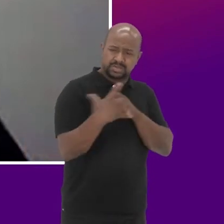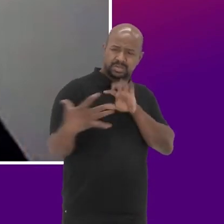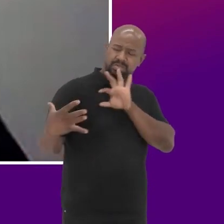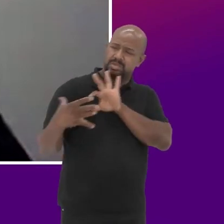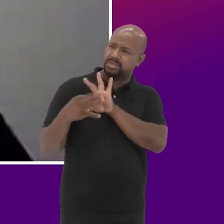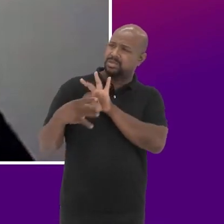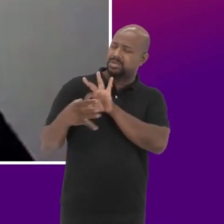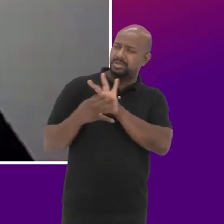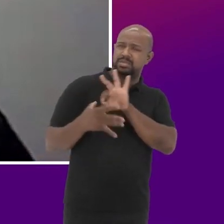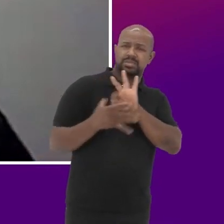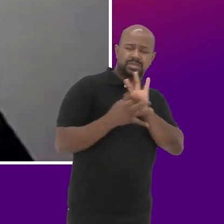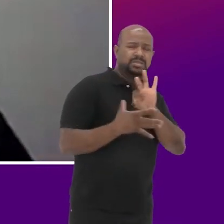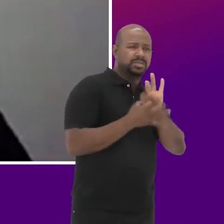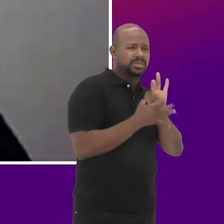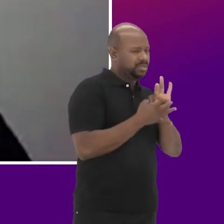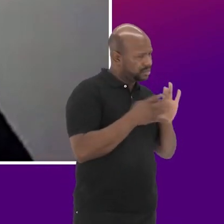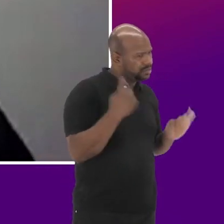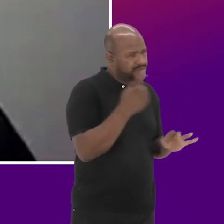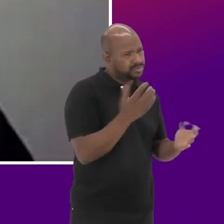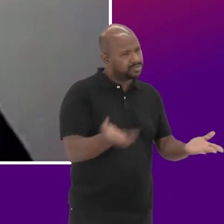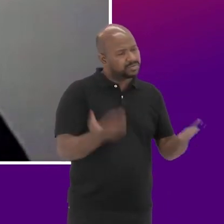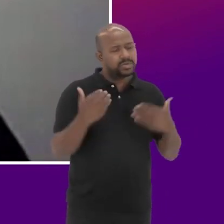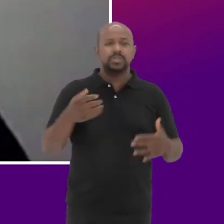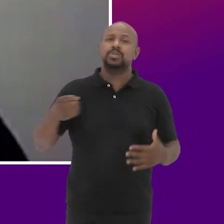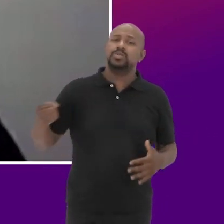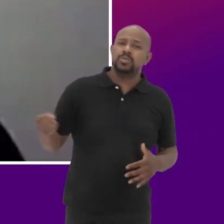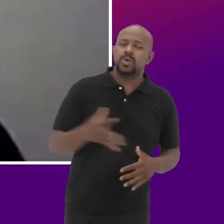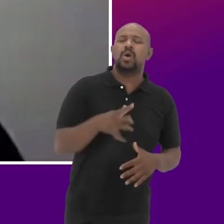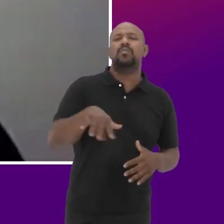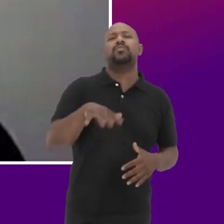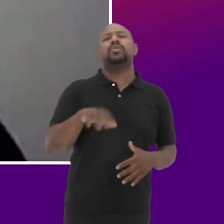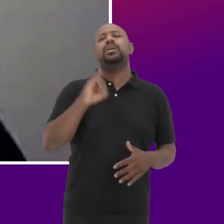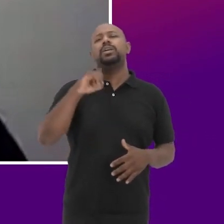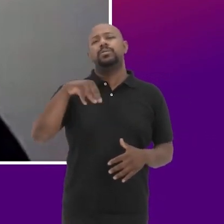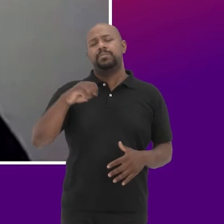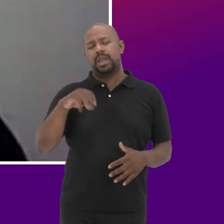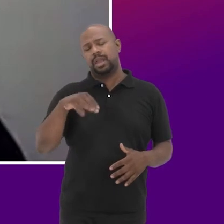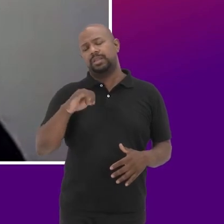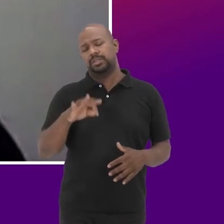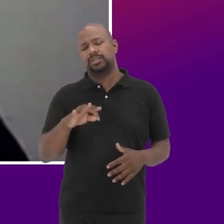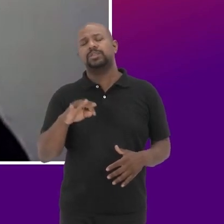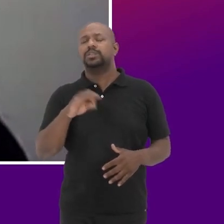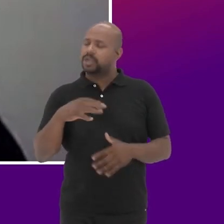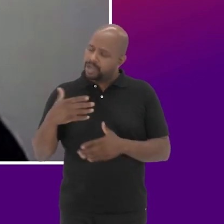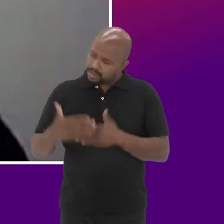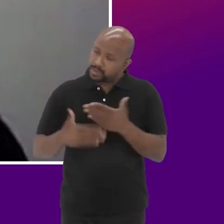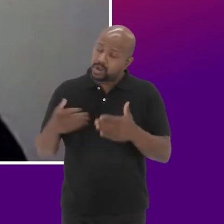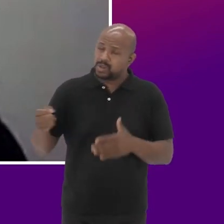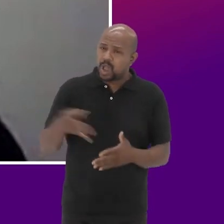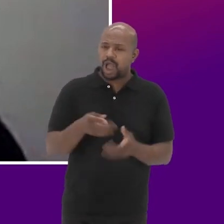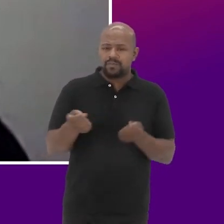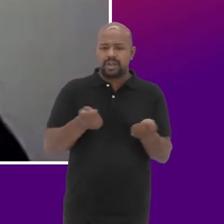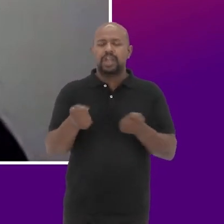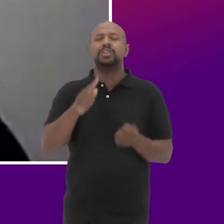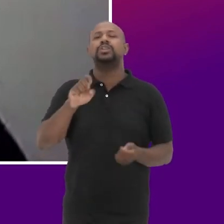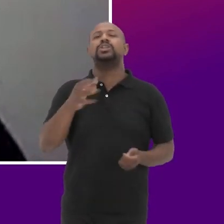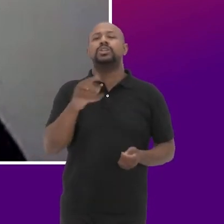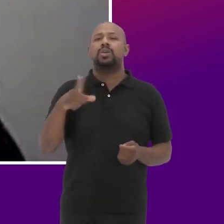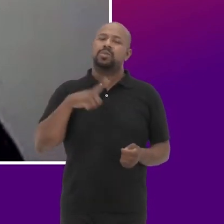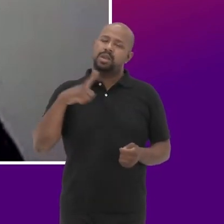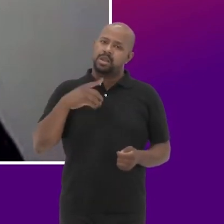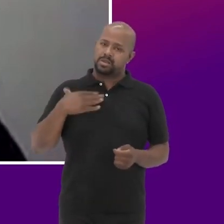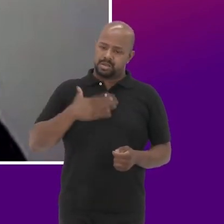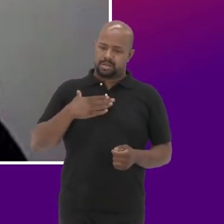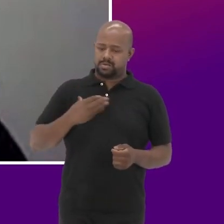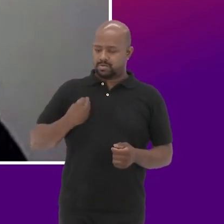se entendam qual é o propósito desse novo Instituto de Meteorologia, que está passando agora por uma nova gestão, da